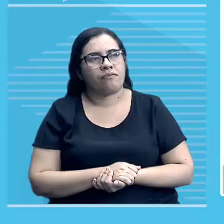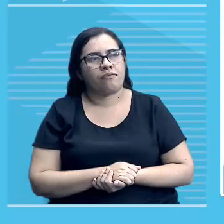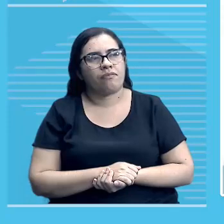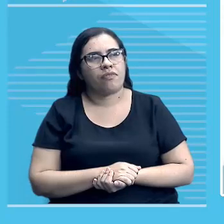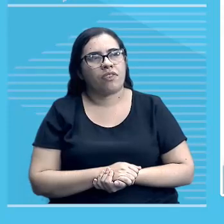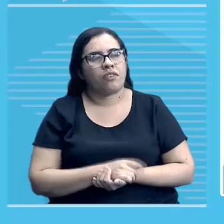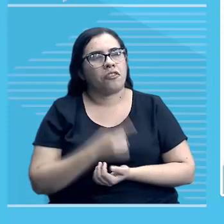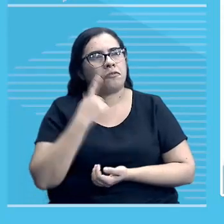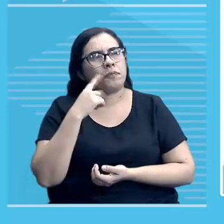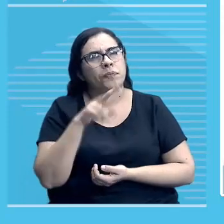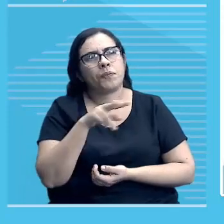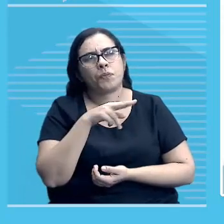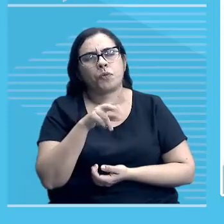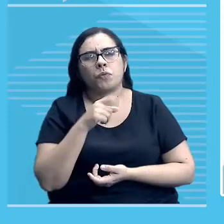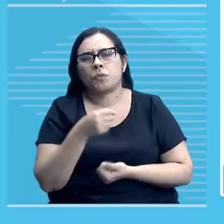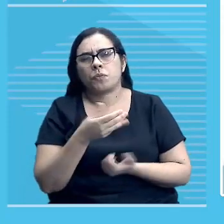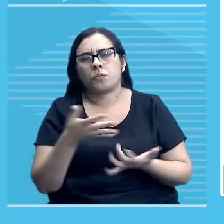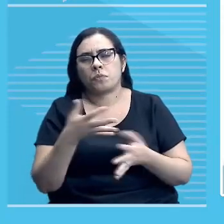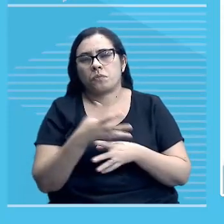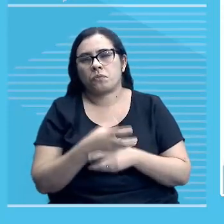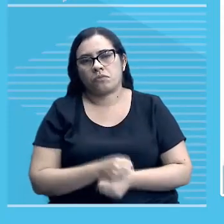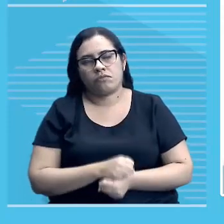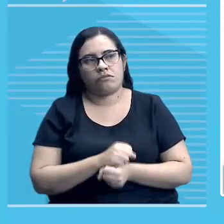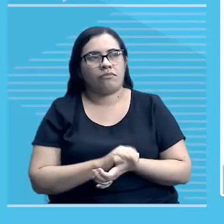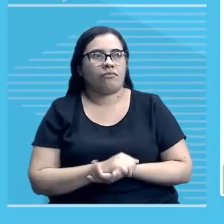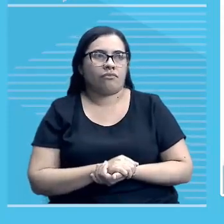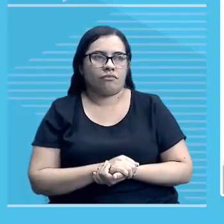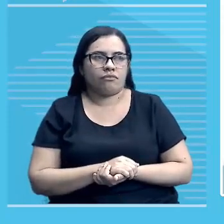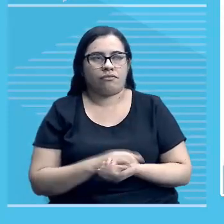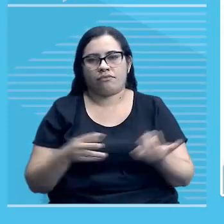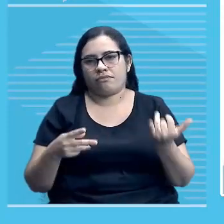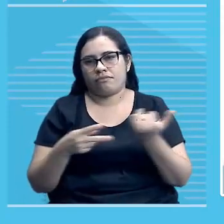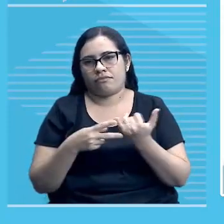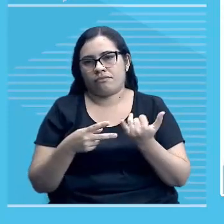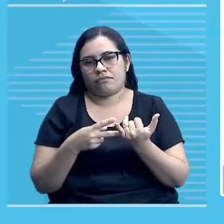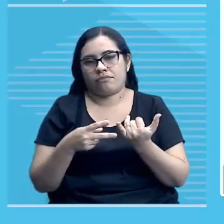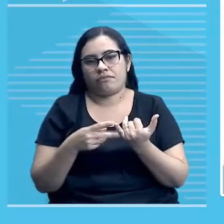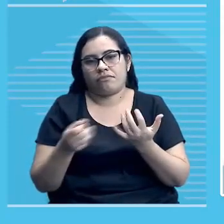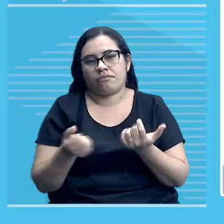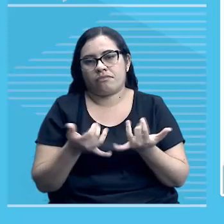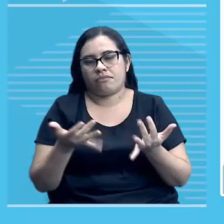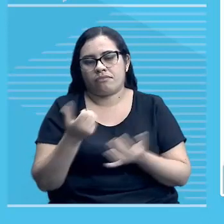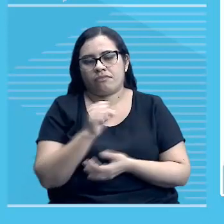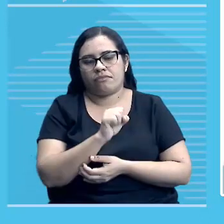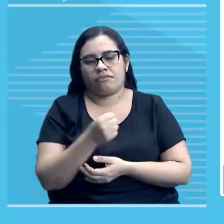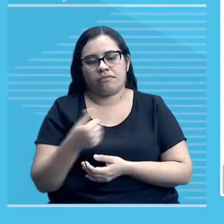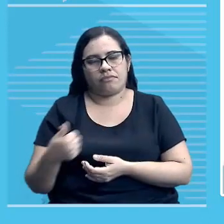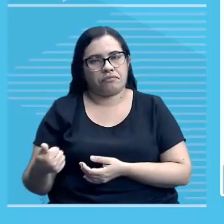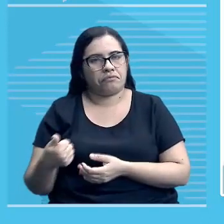56 mais 25, o nosso delta é igual a 81.